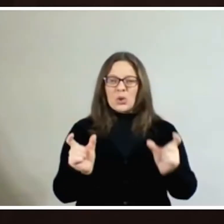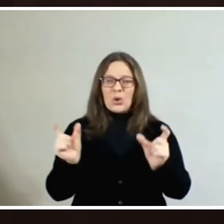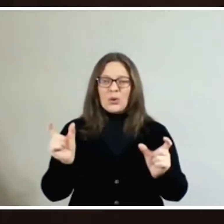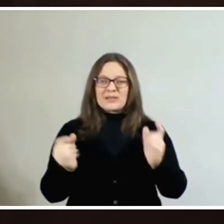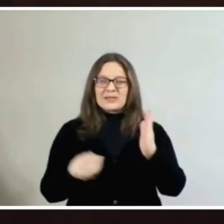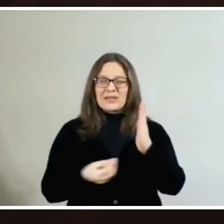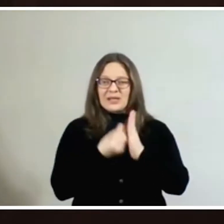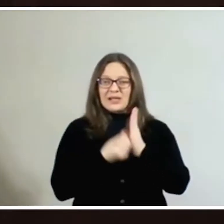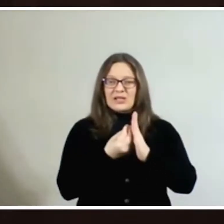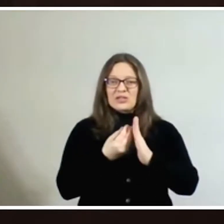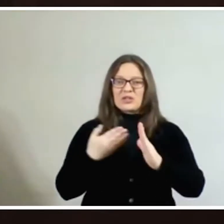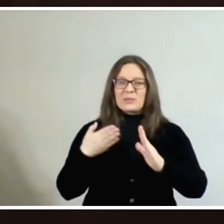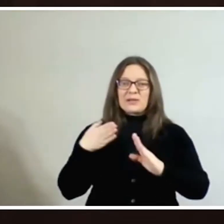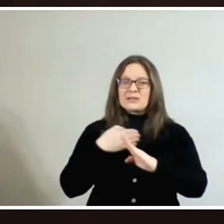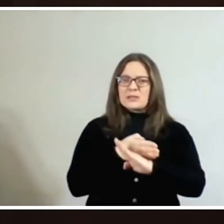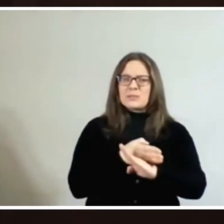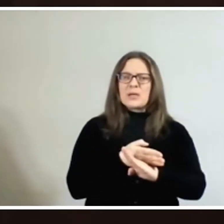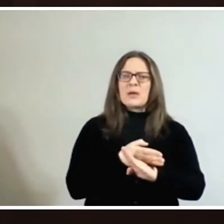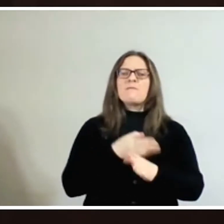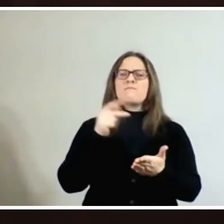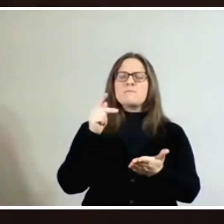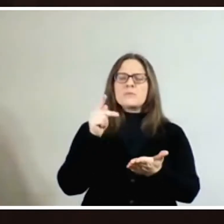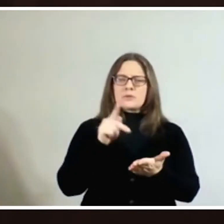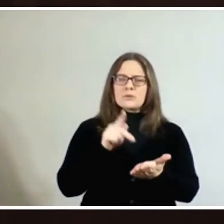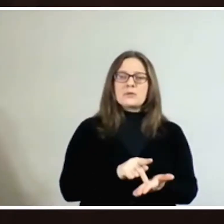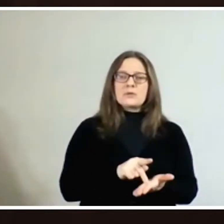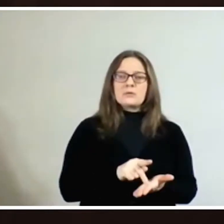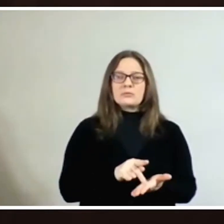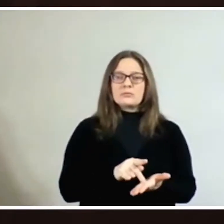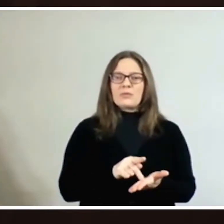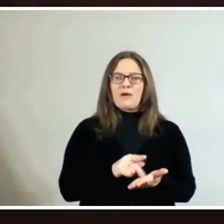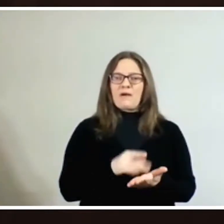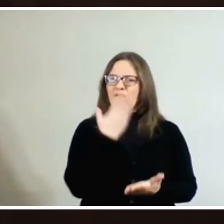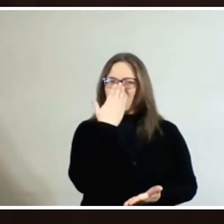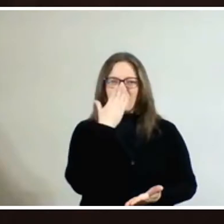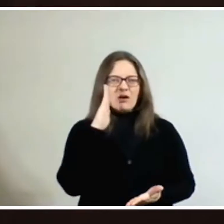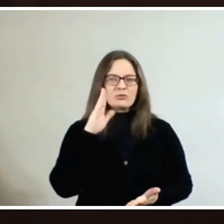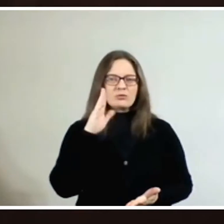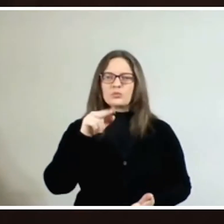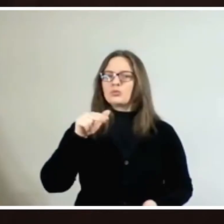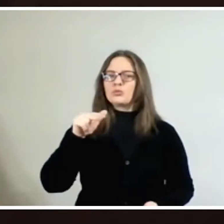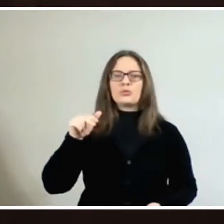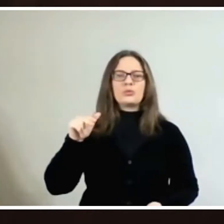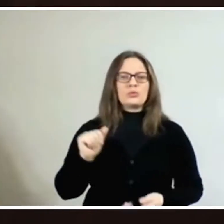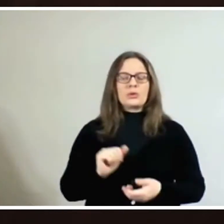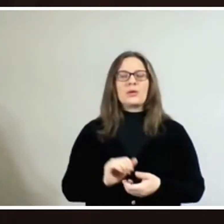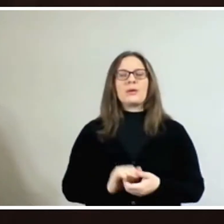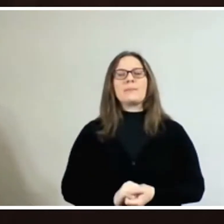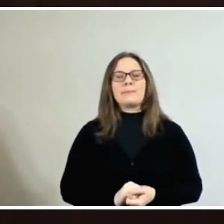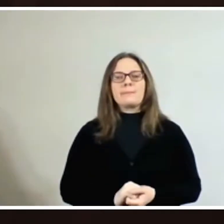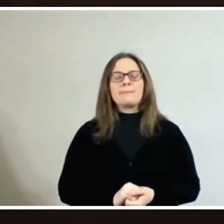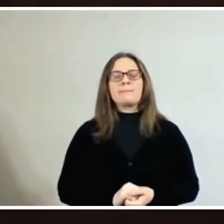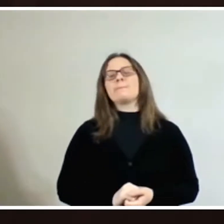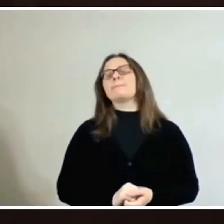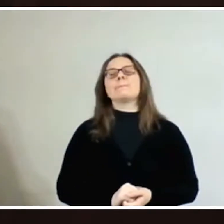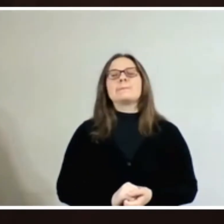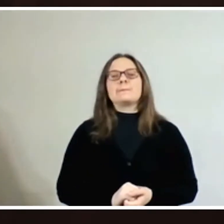né? Eu vou explicar então. As heresias da época de João, né?